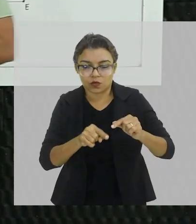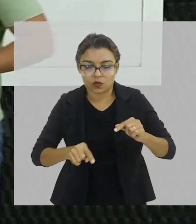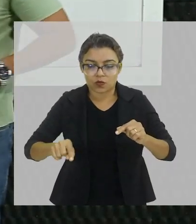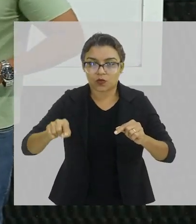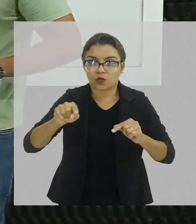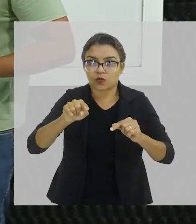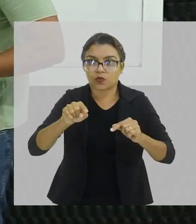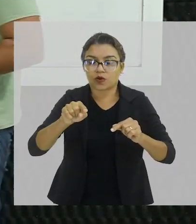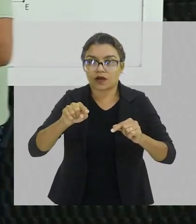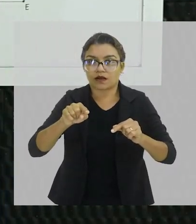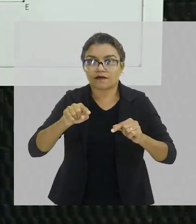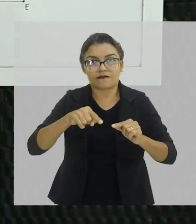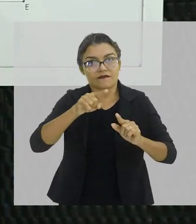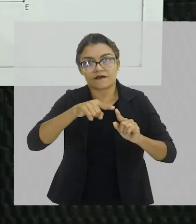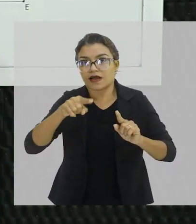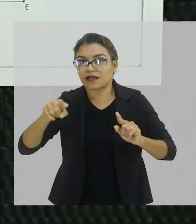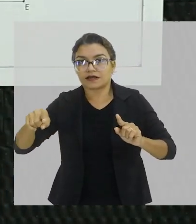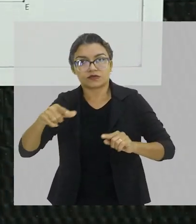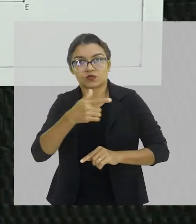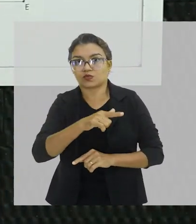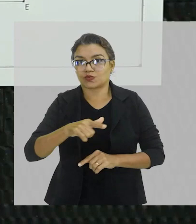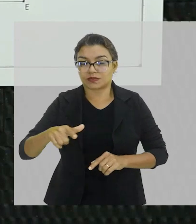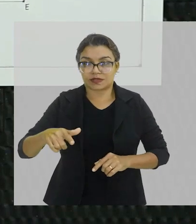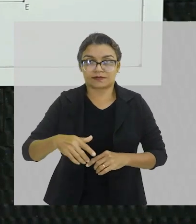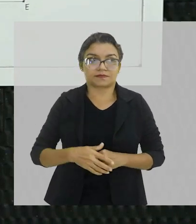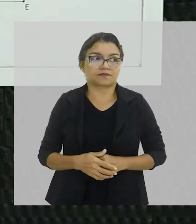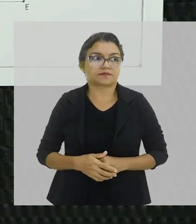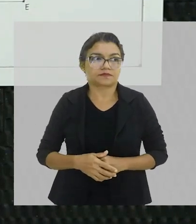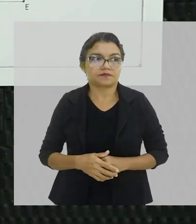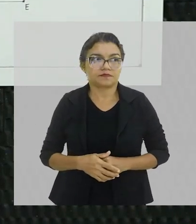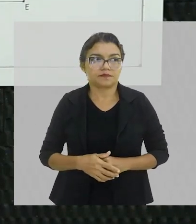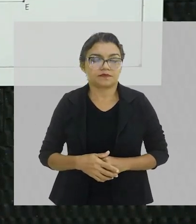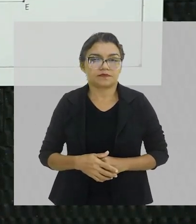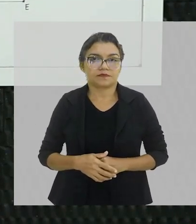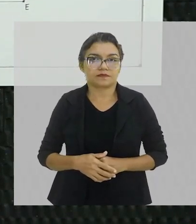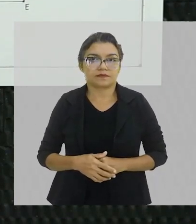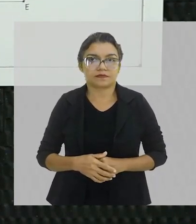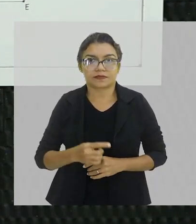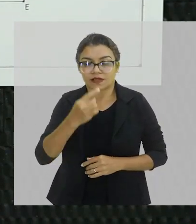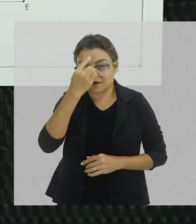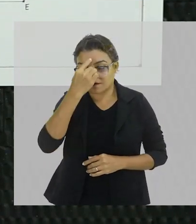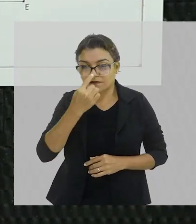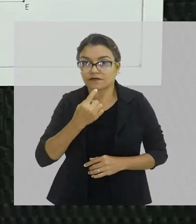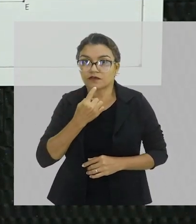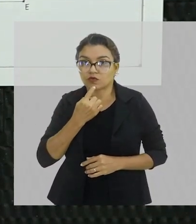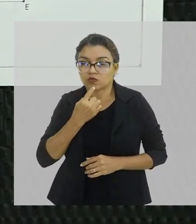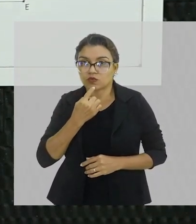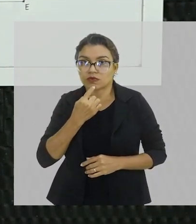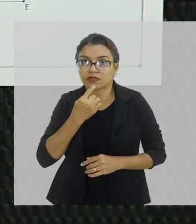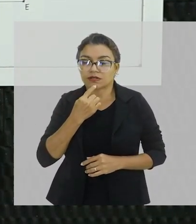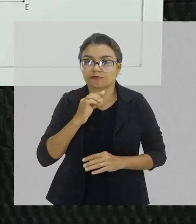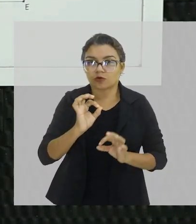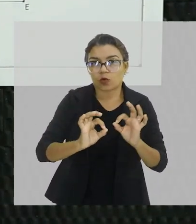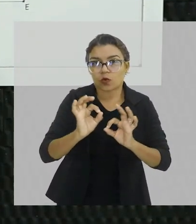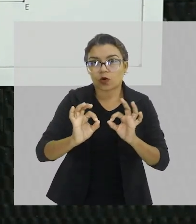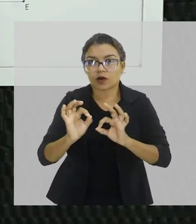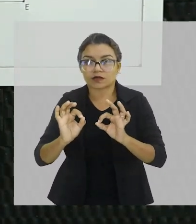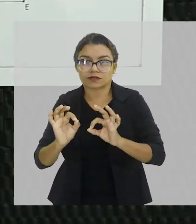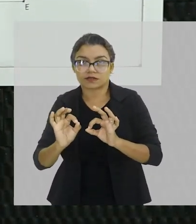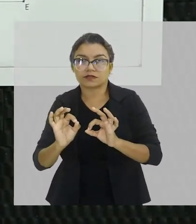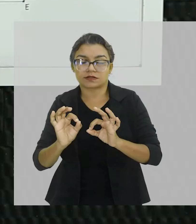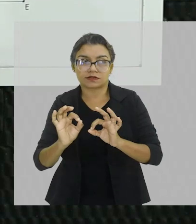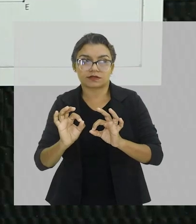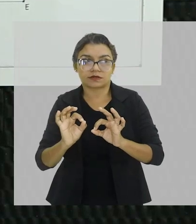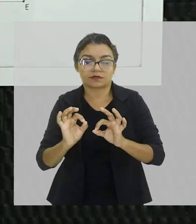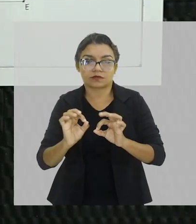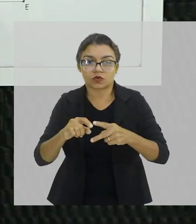na figura, tá? Então você tem hexágonos, e como as figuras estão perfeitamente encaixadas, lado a lado e